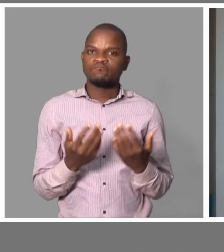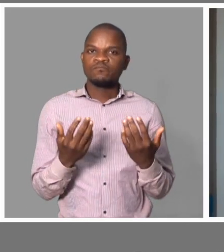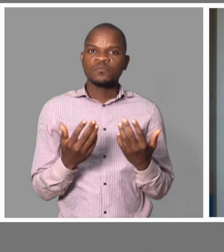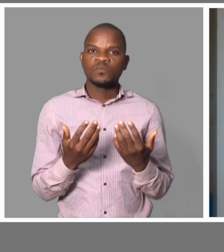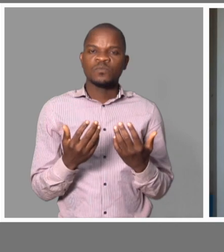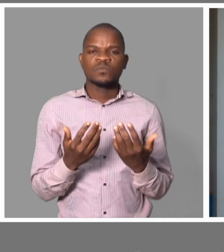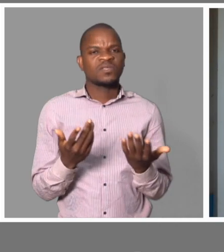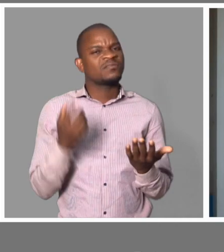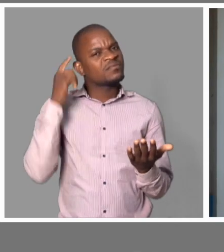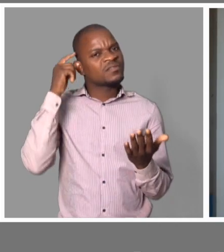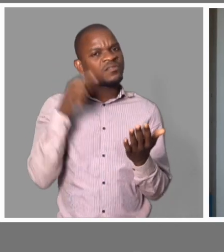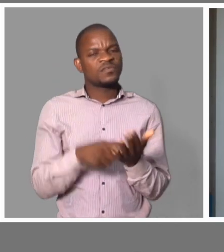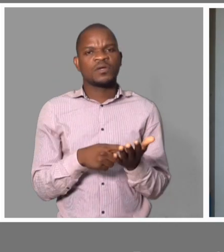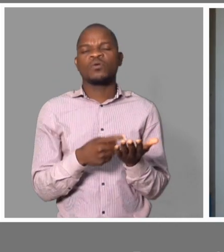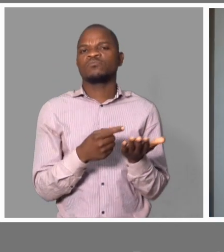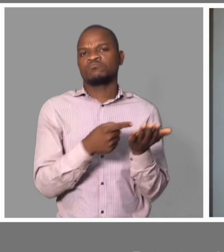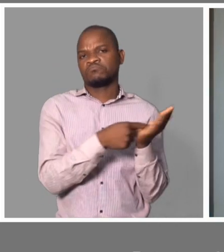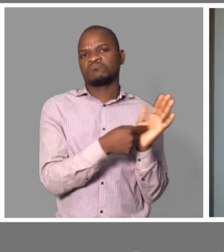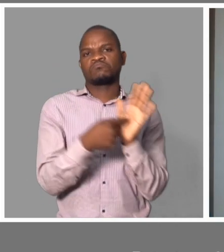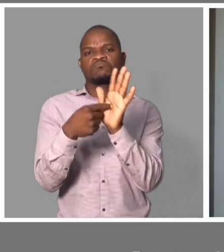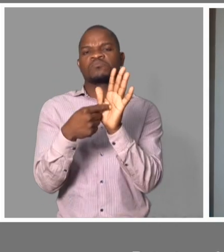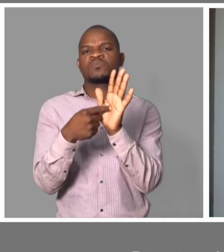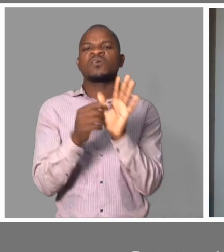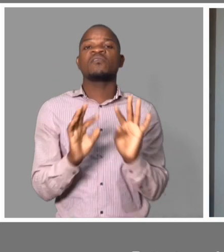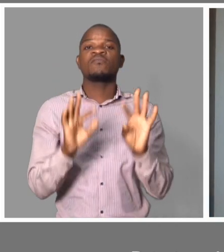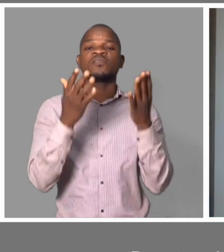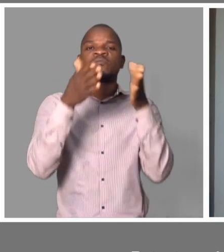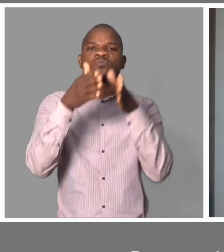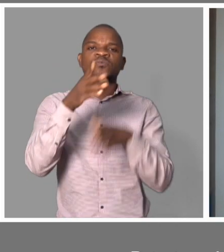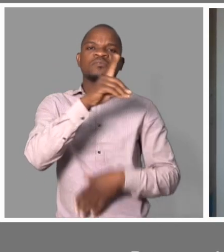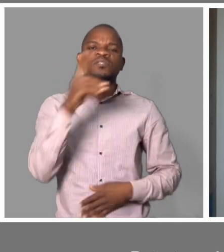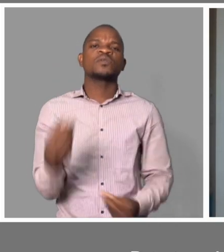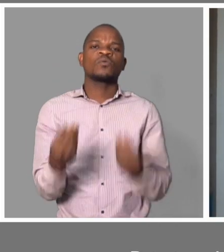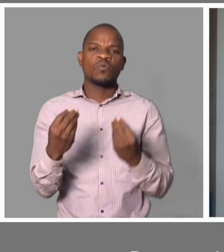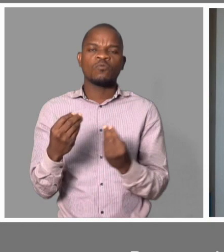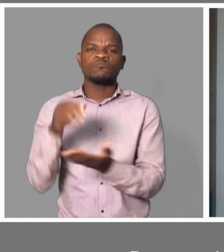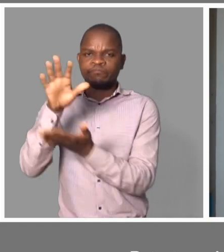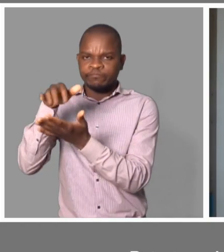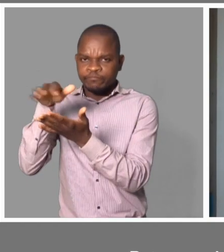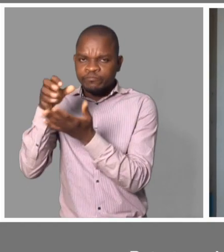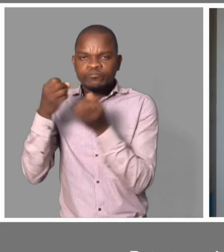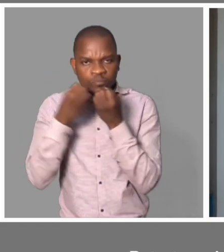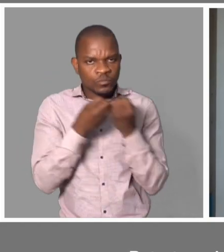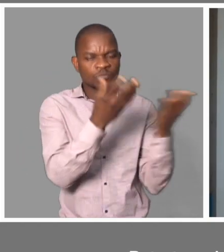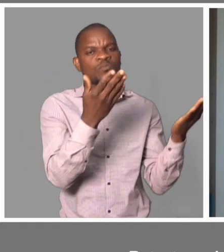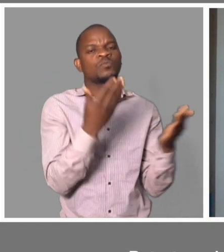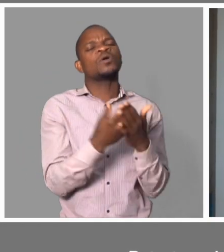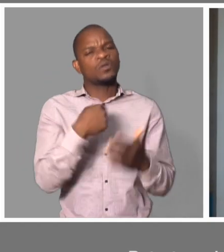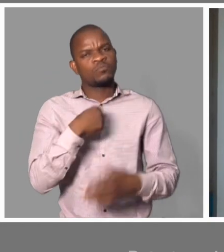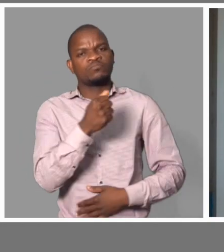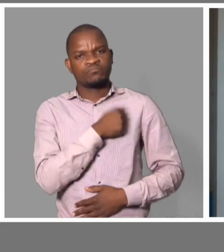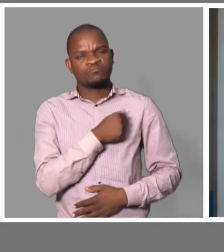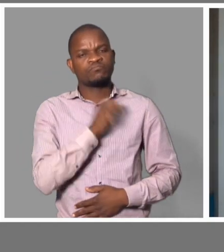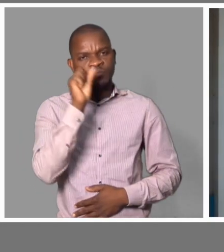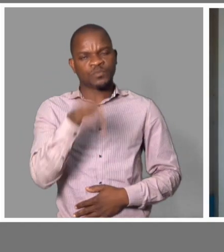Eles trazem a vida de clientes, trazem todas as alterações. Eu gosto do